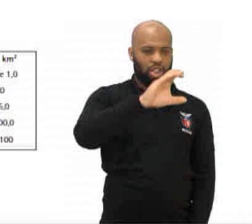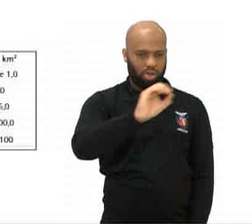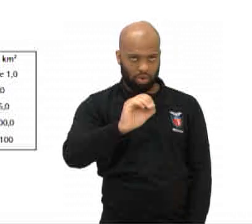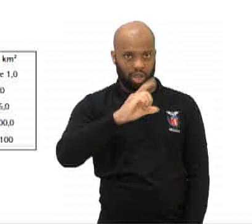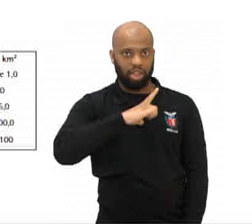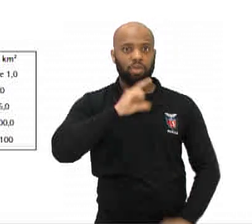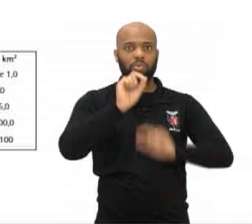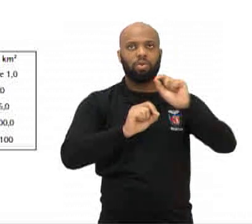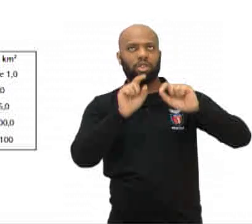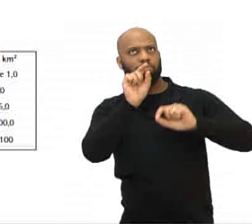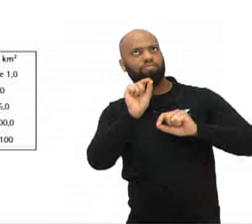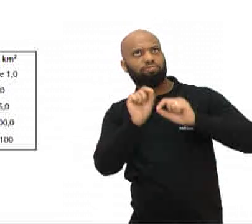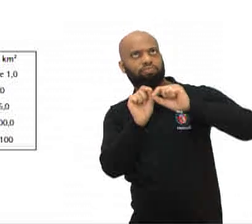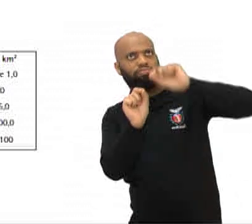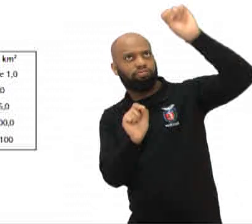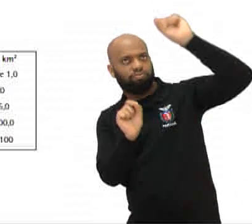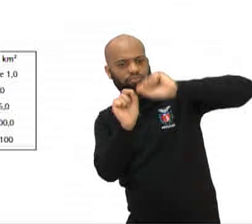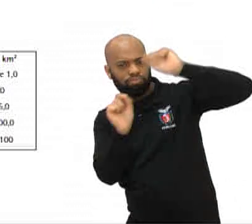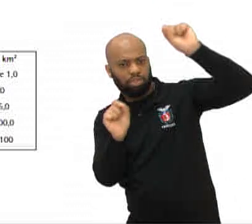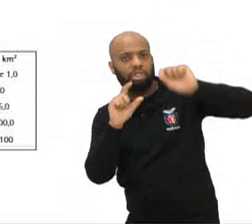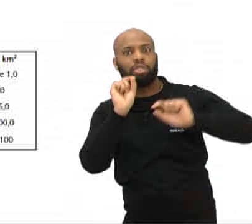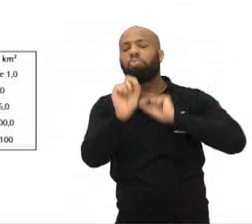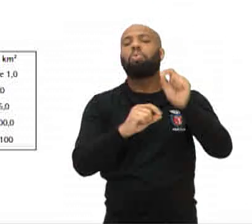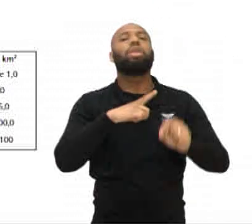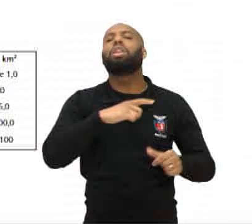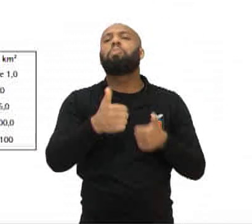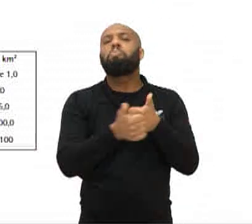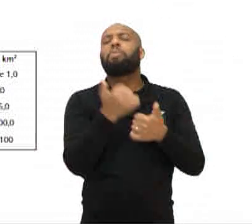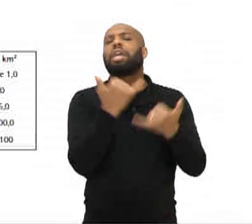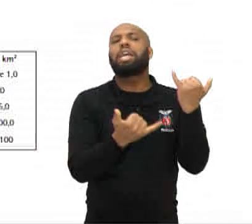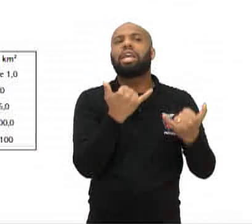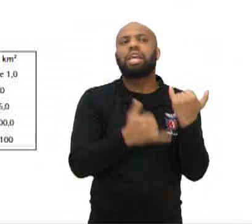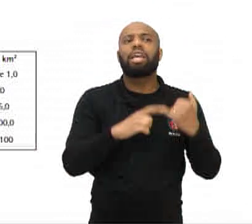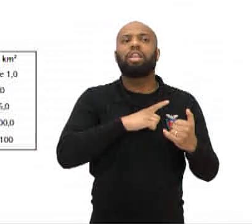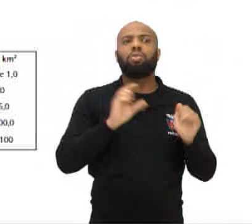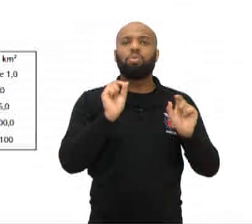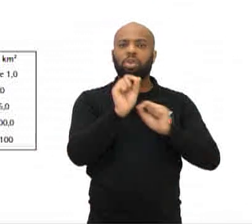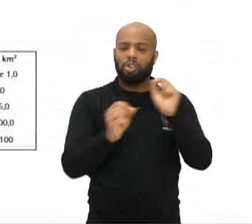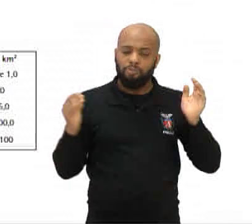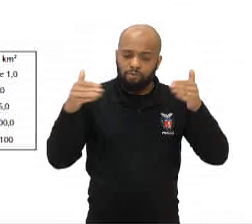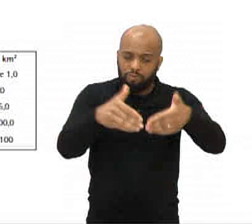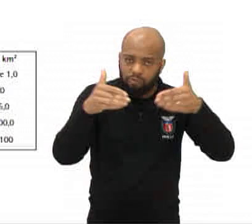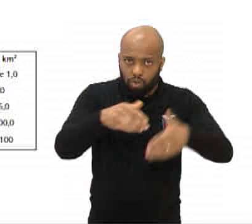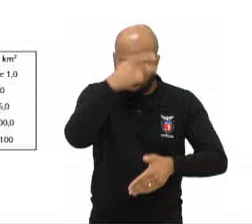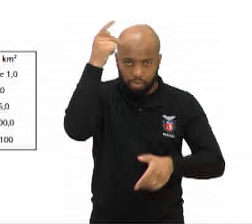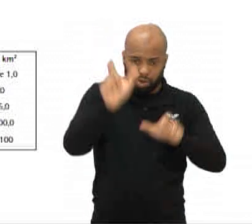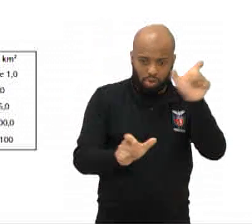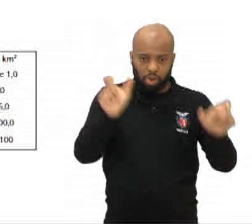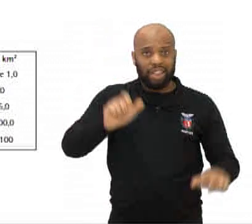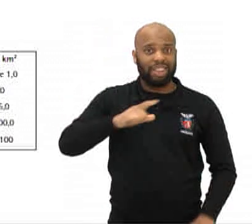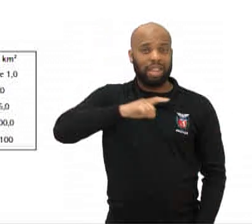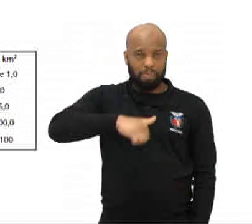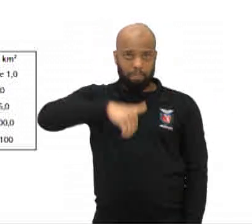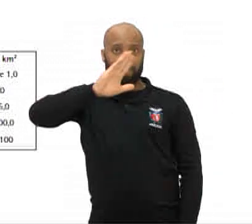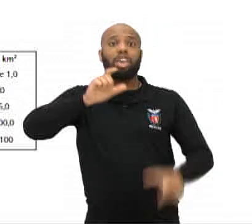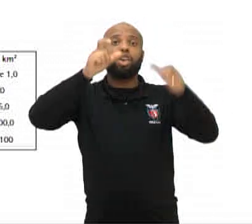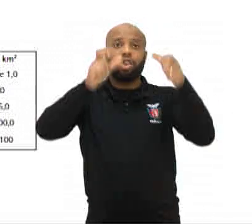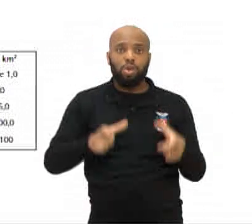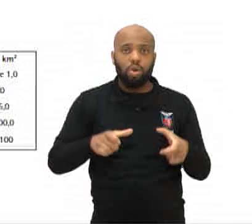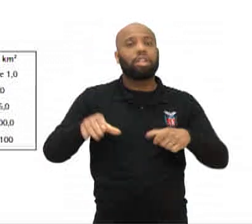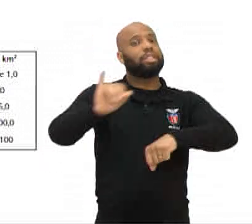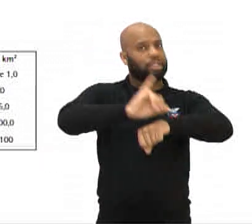centro-oeste, nós temos algo muito próximo entre as duas, né? Concentração nas capitais da população,